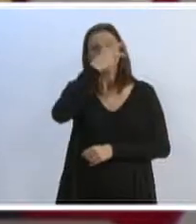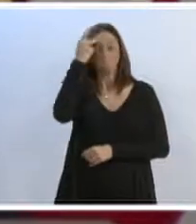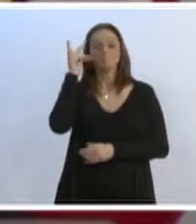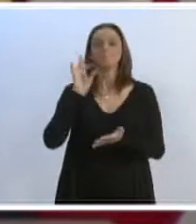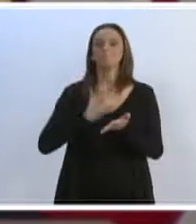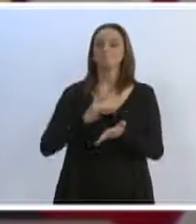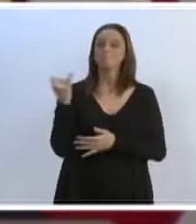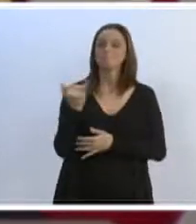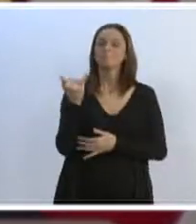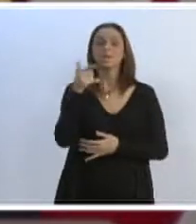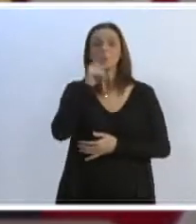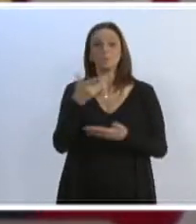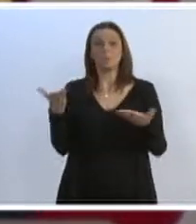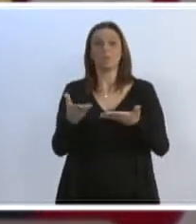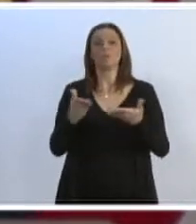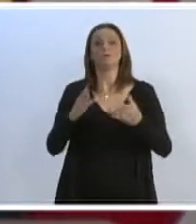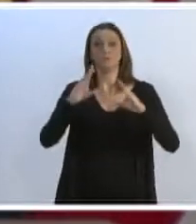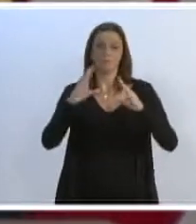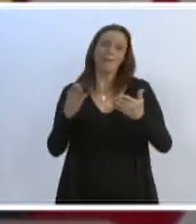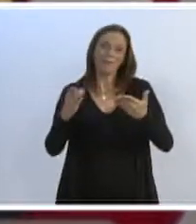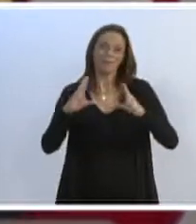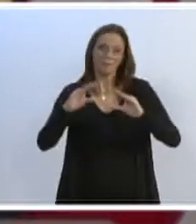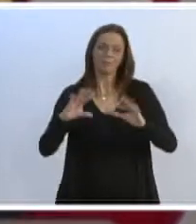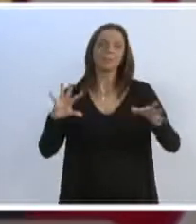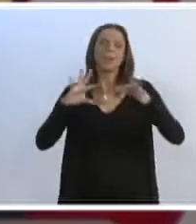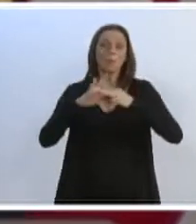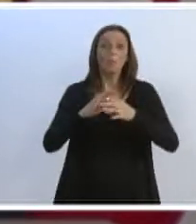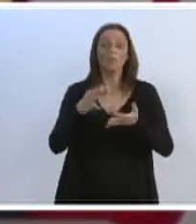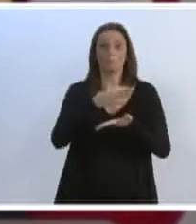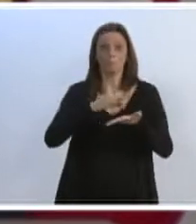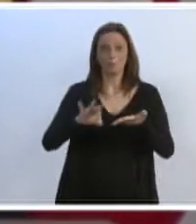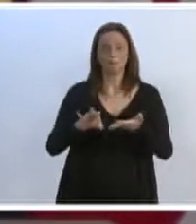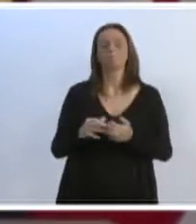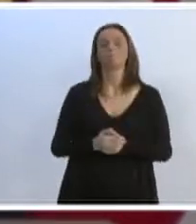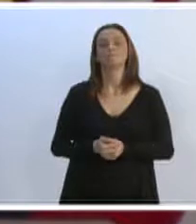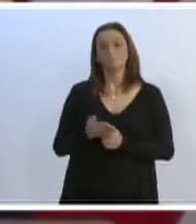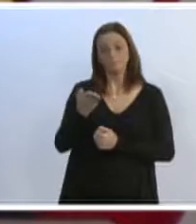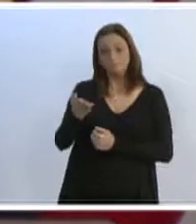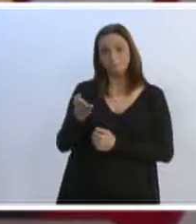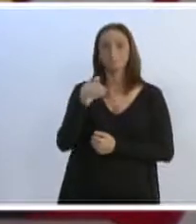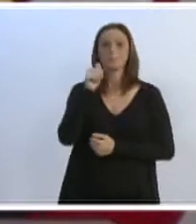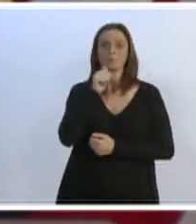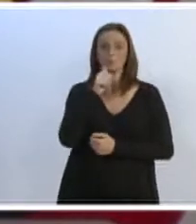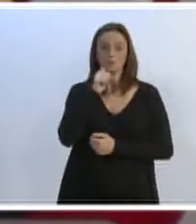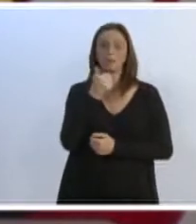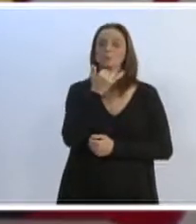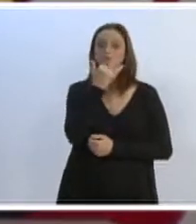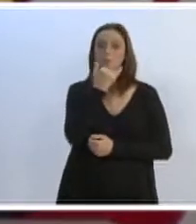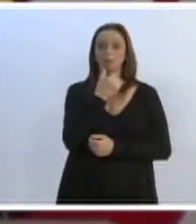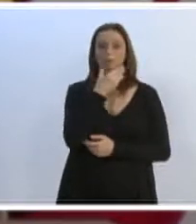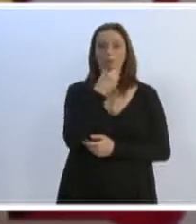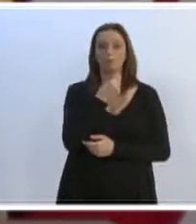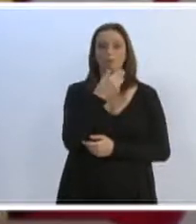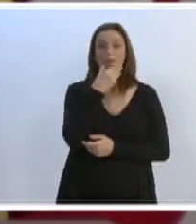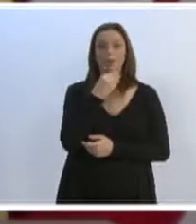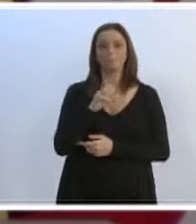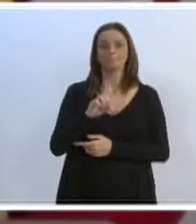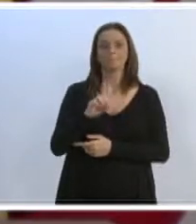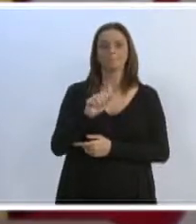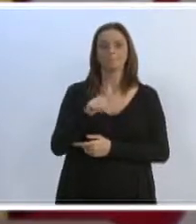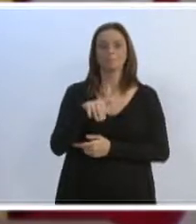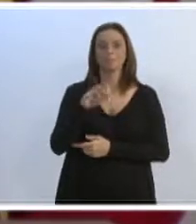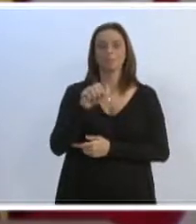Cultural, tantas personalidades e amigos da Fundação e da cultura do município, prova viva de que a nossa cultura está cada vez